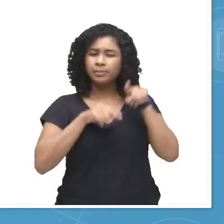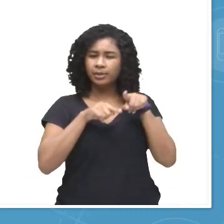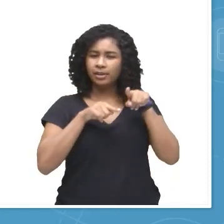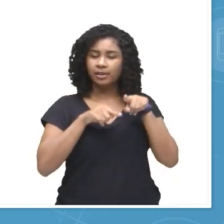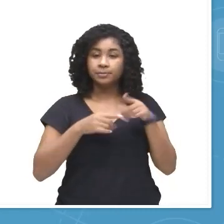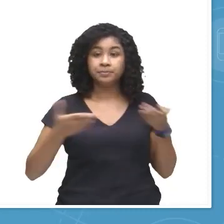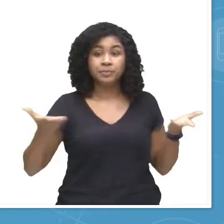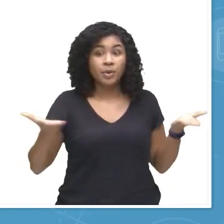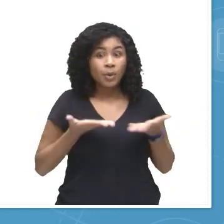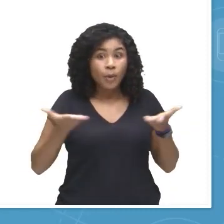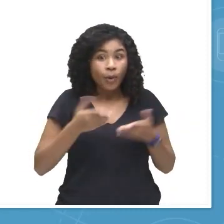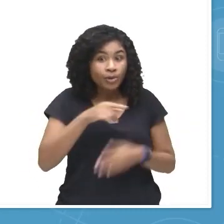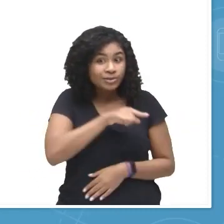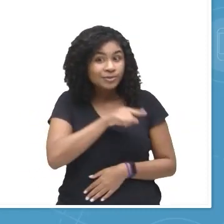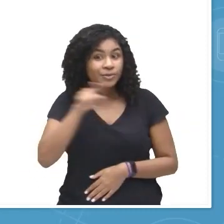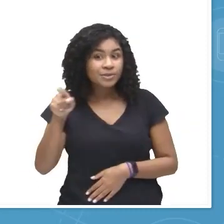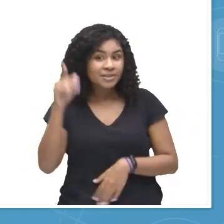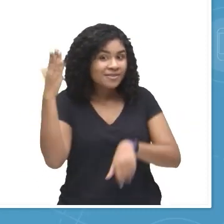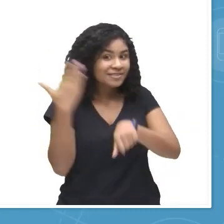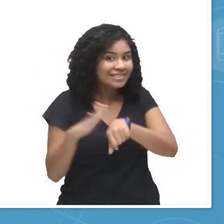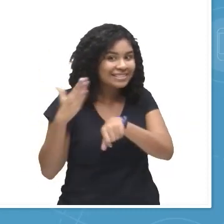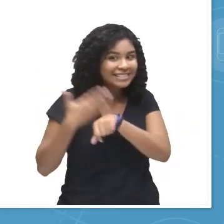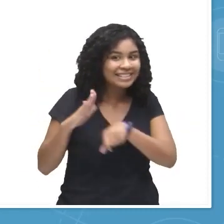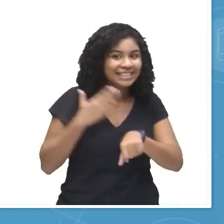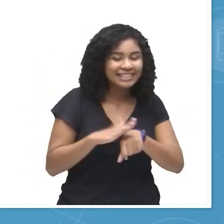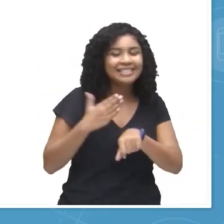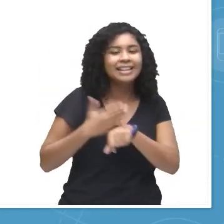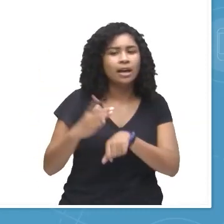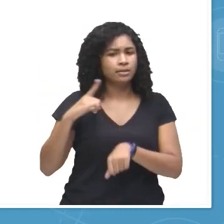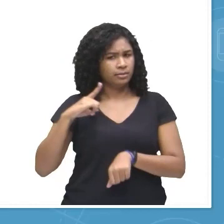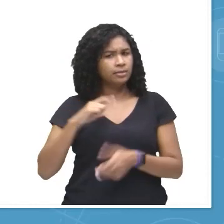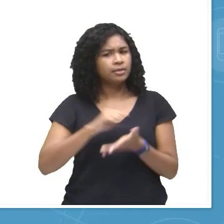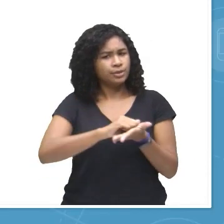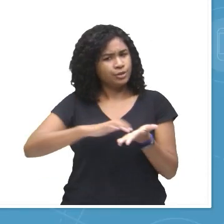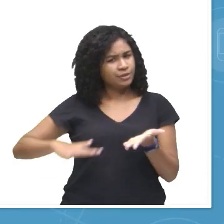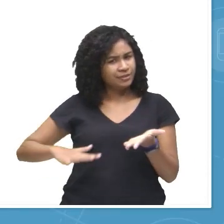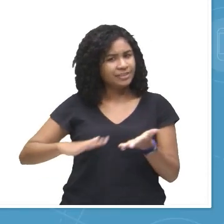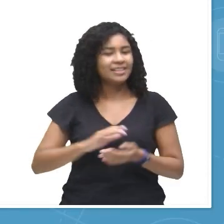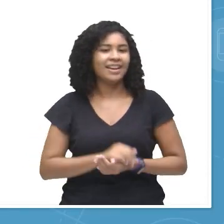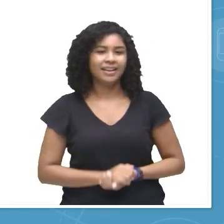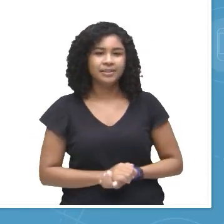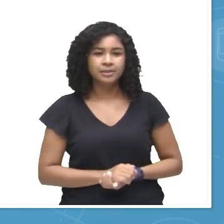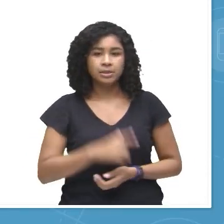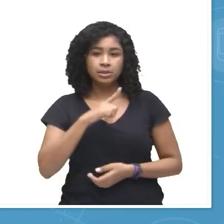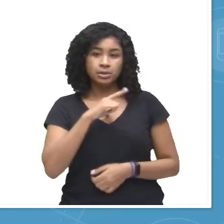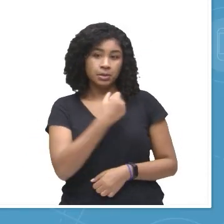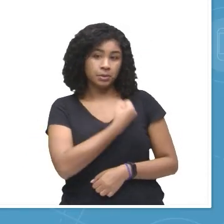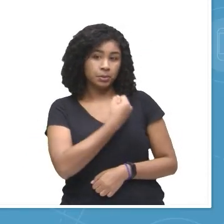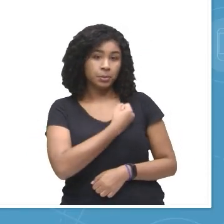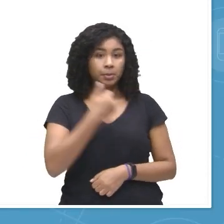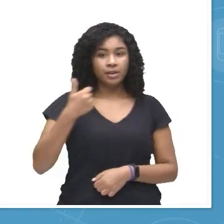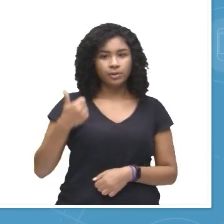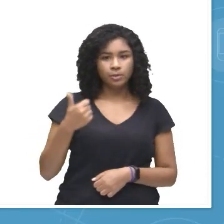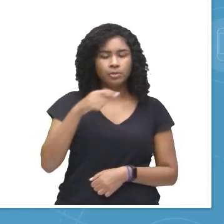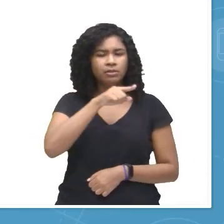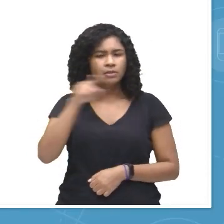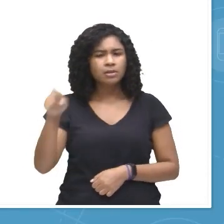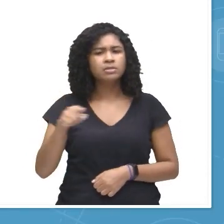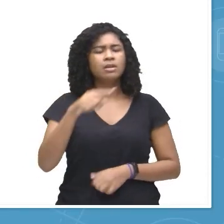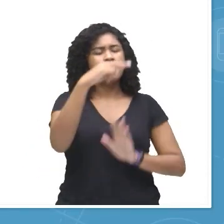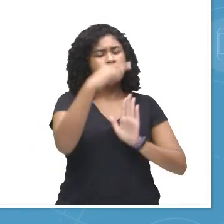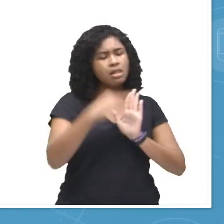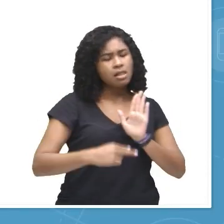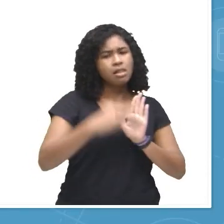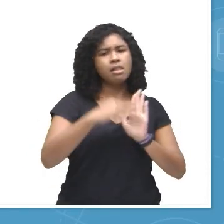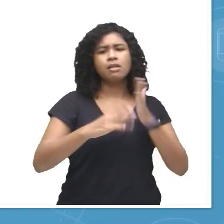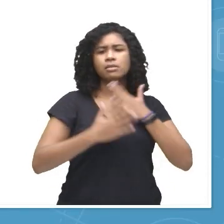vão fazer o exercício, tá? Então, vamos ver a questão 1. Nós temos um texto. Vocês vão fazer a leitura bem com calma desse texto,